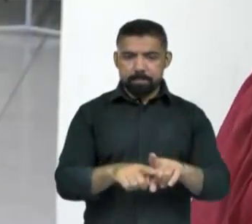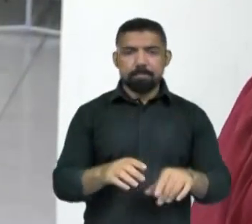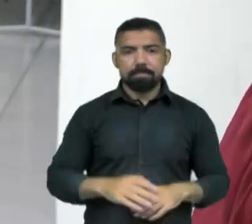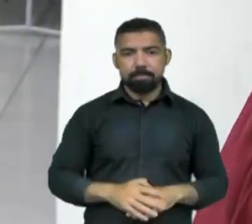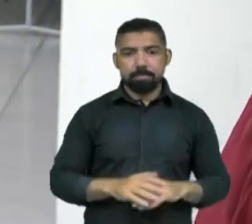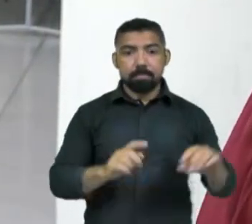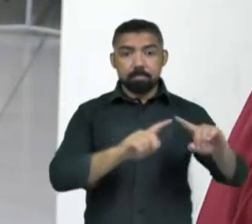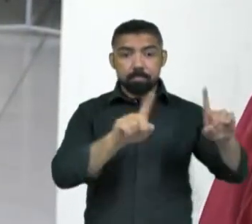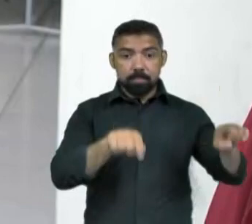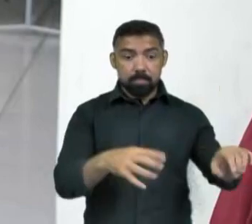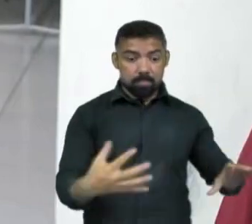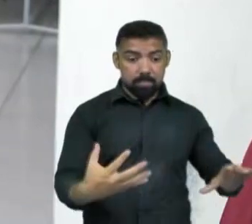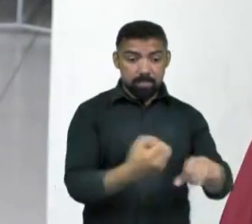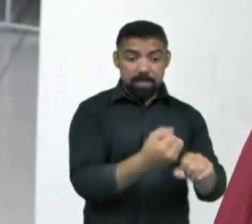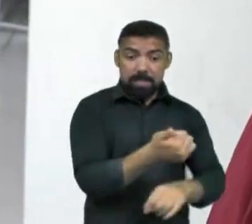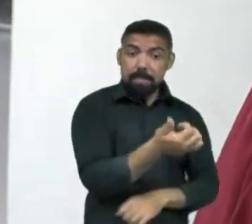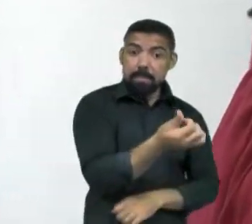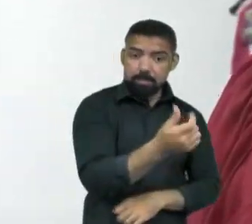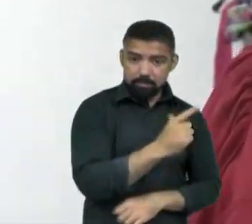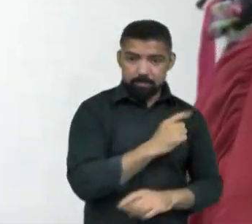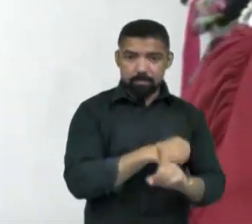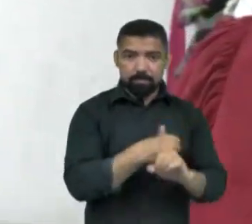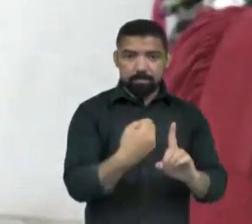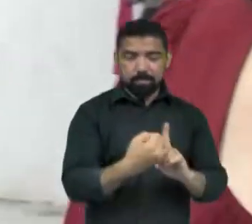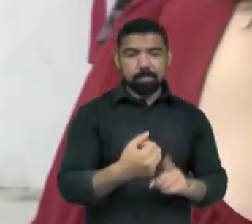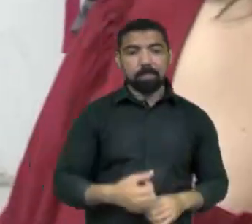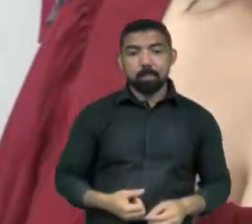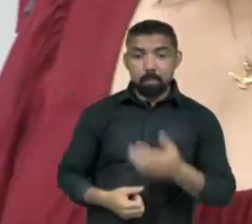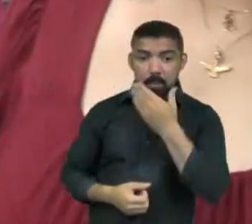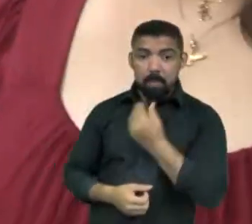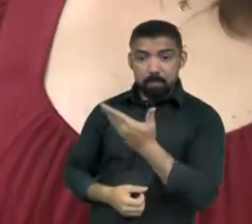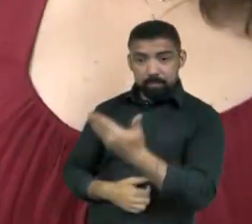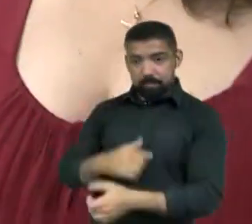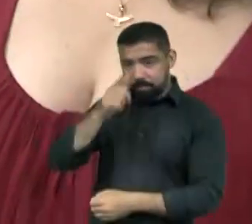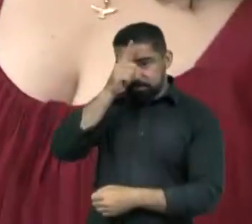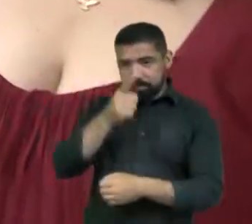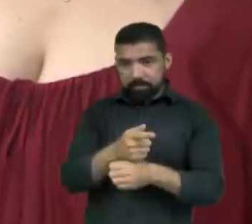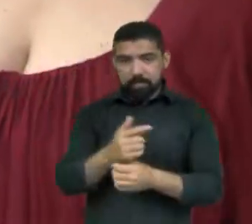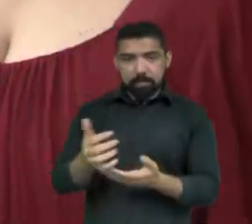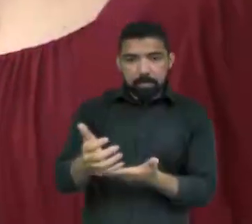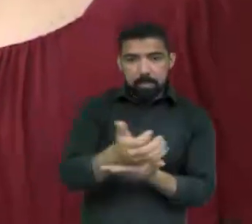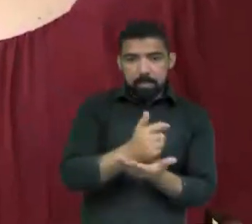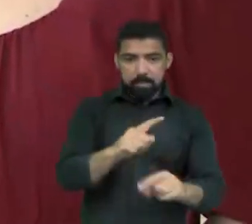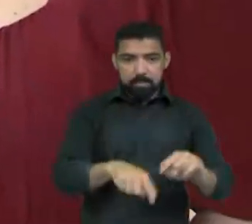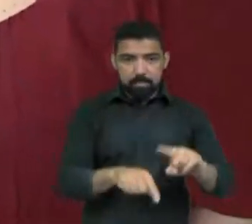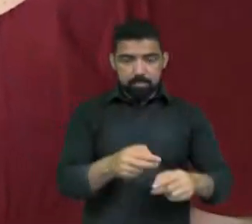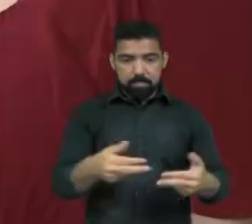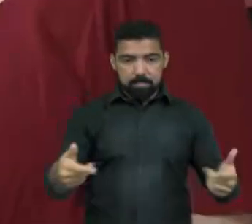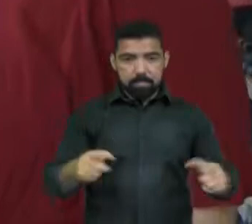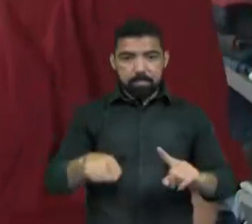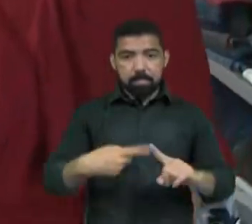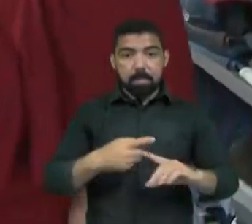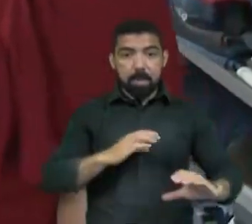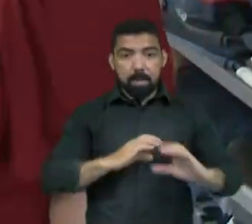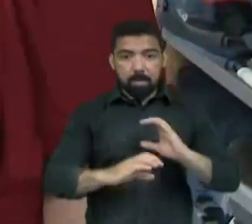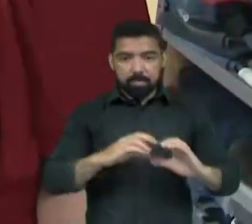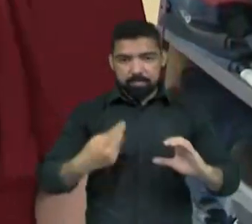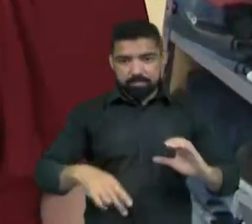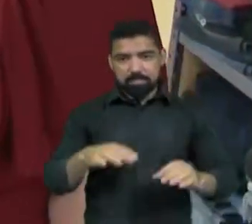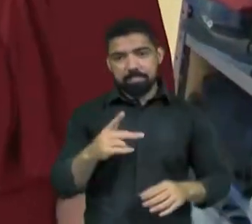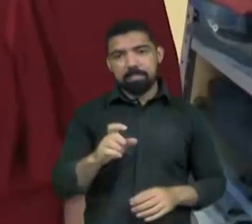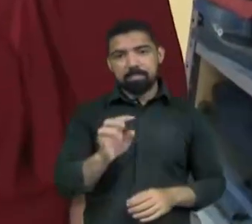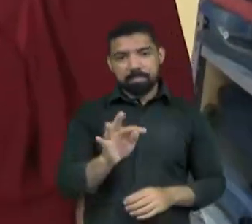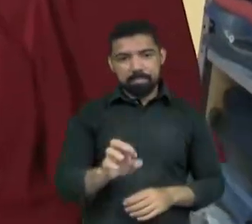programas sociais. Eu estou com Admara Pinheiro, gerente de captação de recursos e comunicação aqui